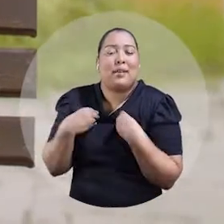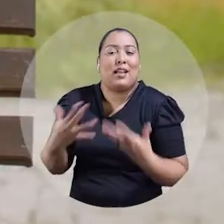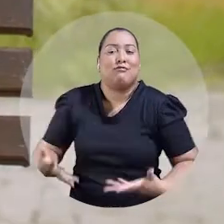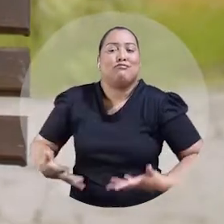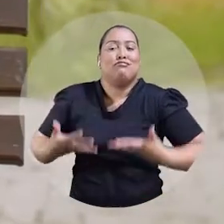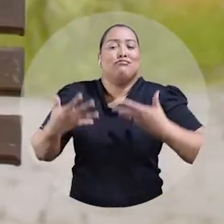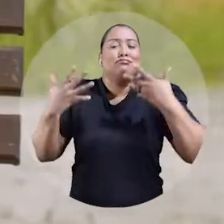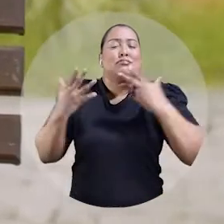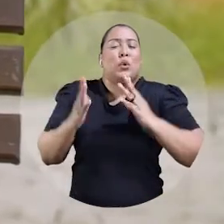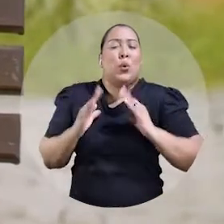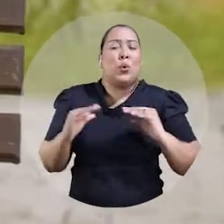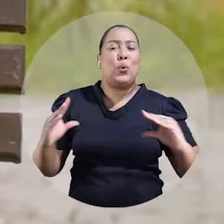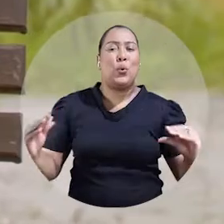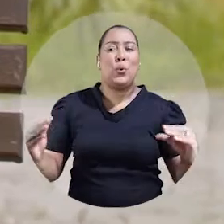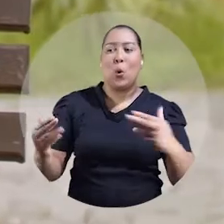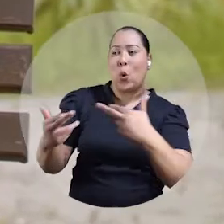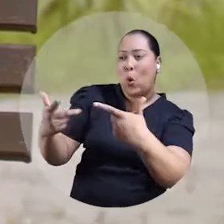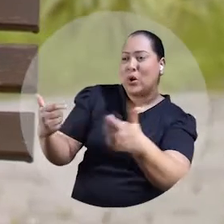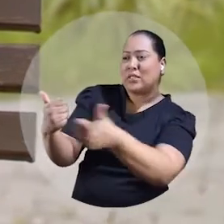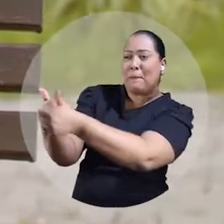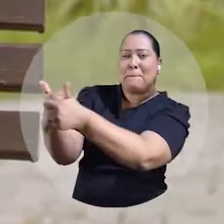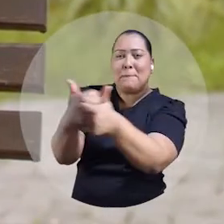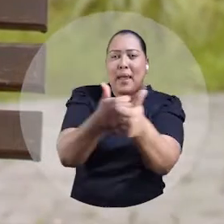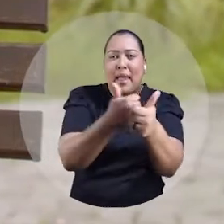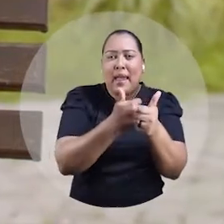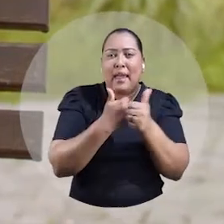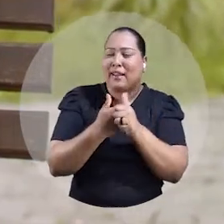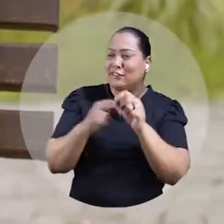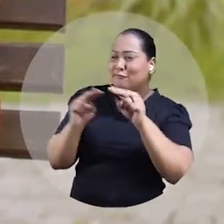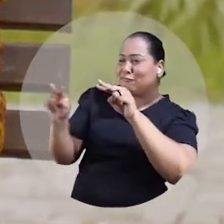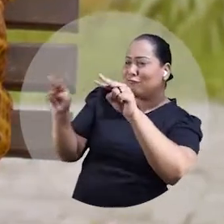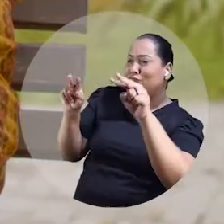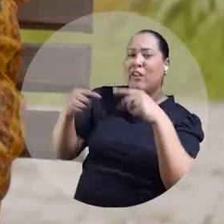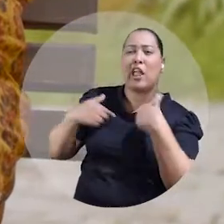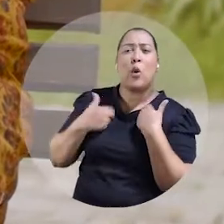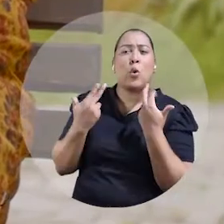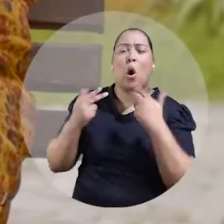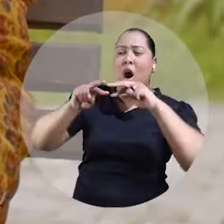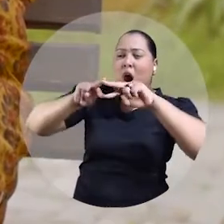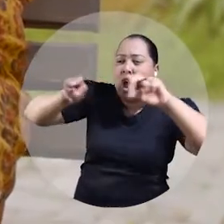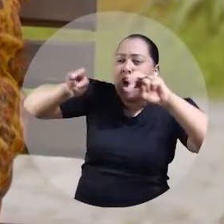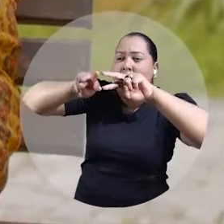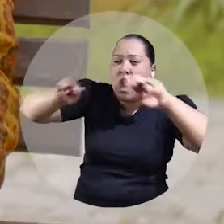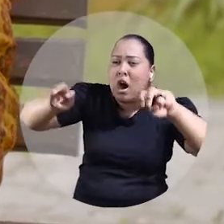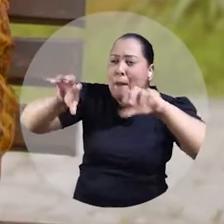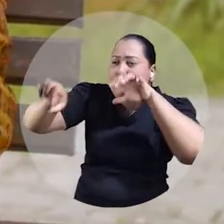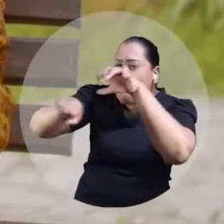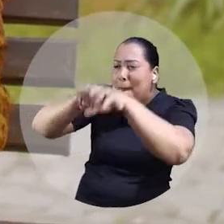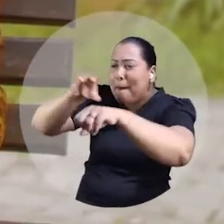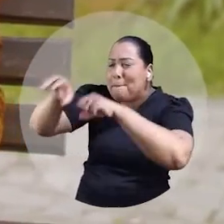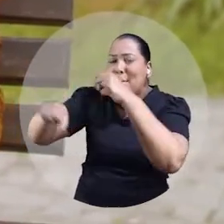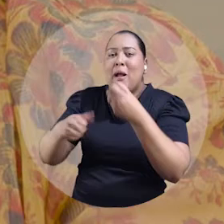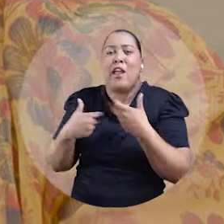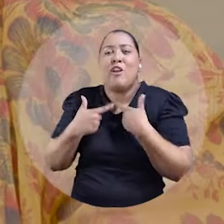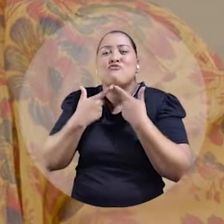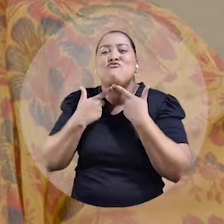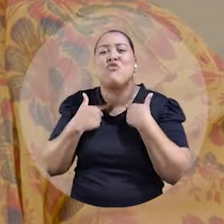Né? Tudo que está por perto, eu exploro. Né? Eu quero assim